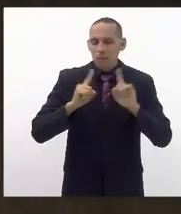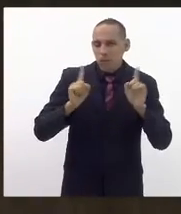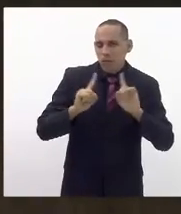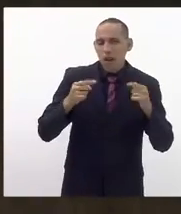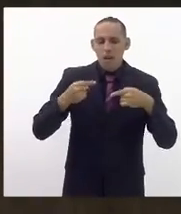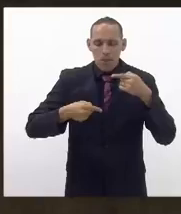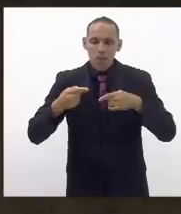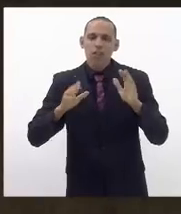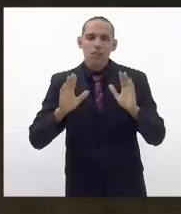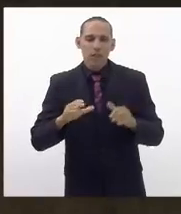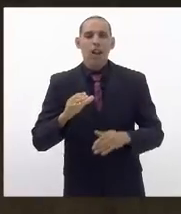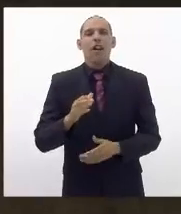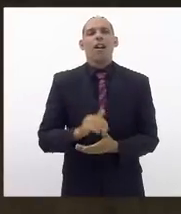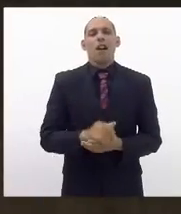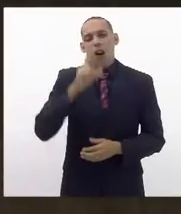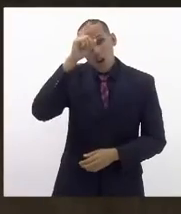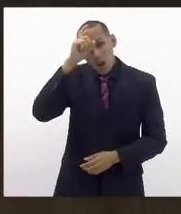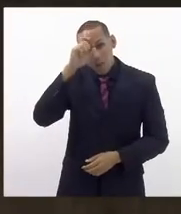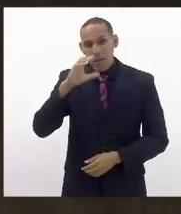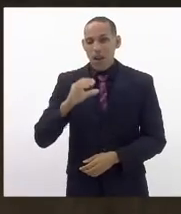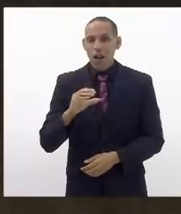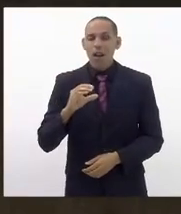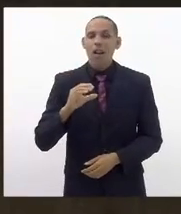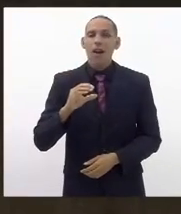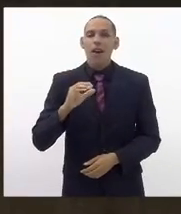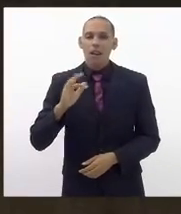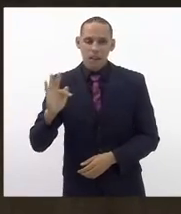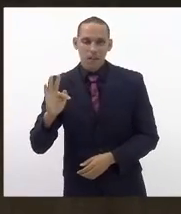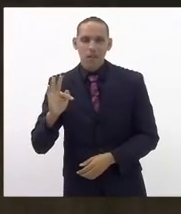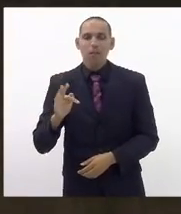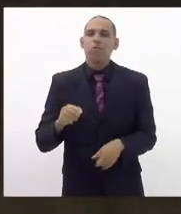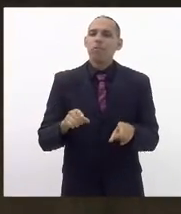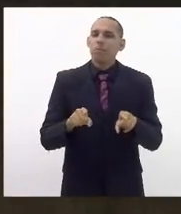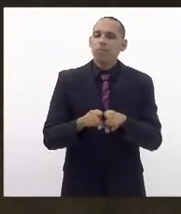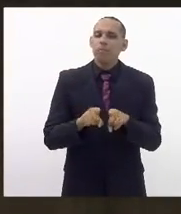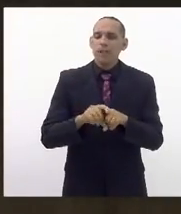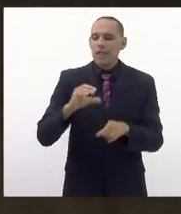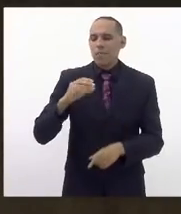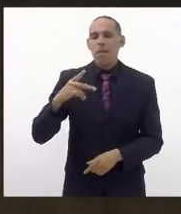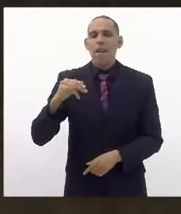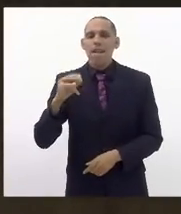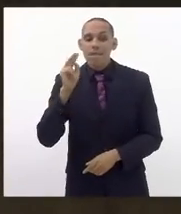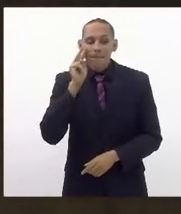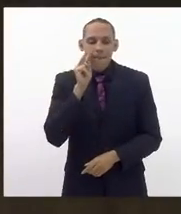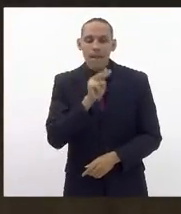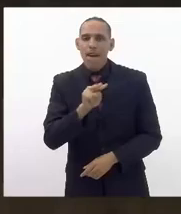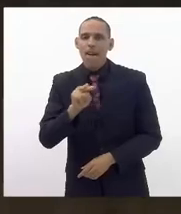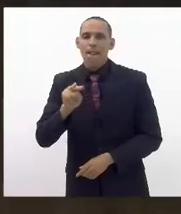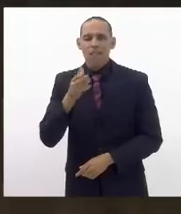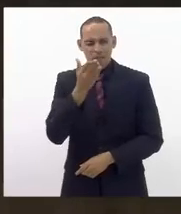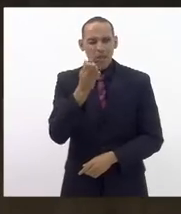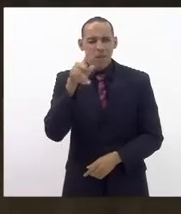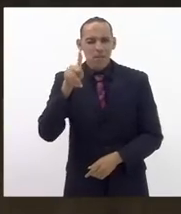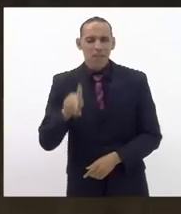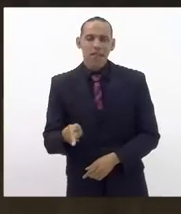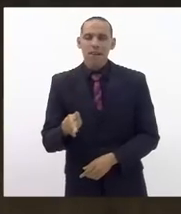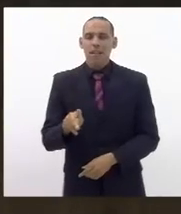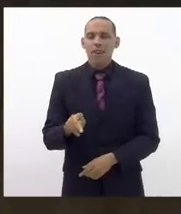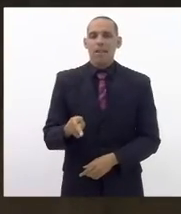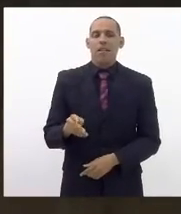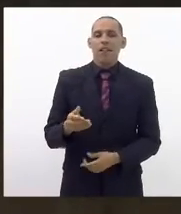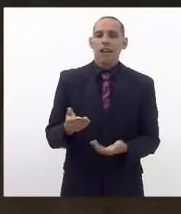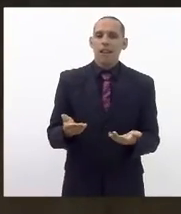eu presidi, e Vossa Excelência foi a vice-presidenta, uma CPI que observou toda uma